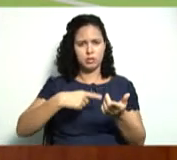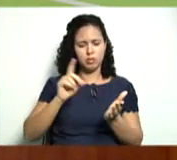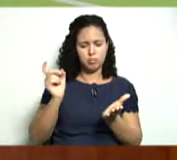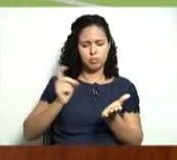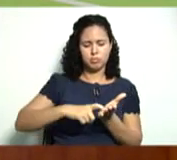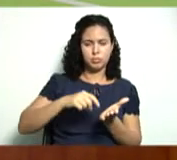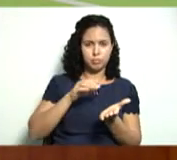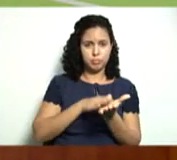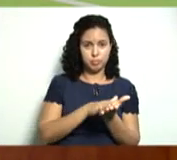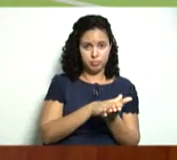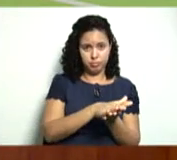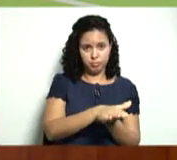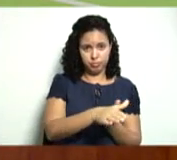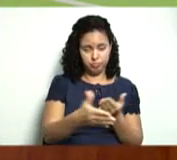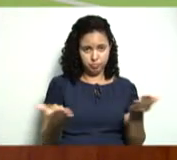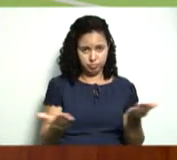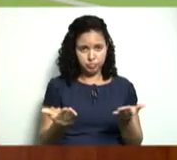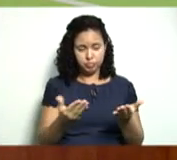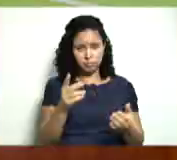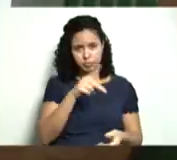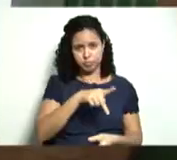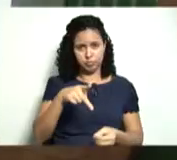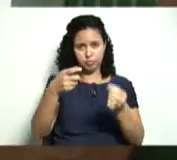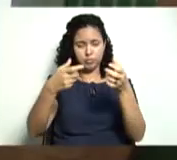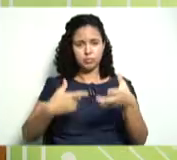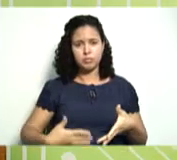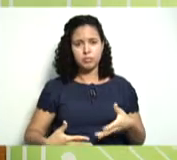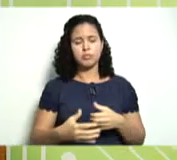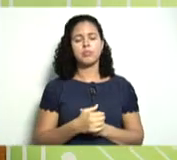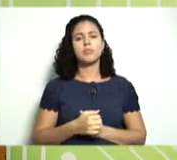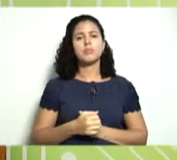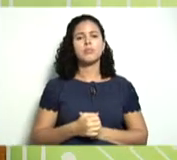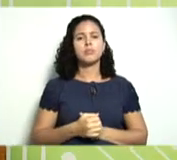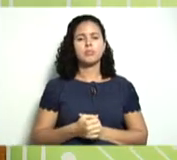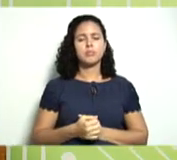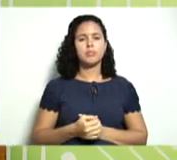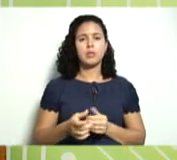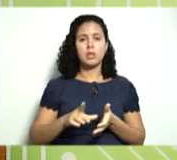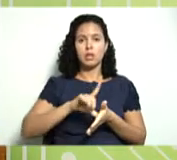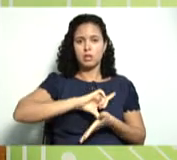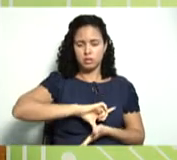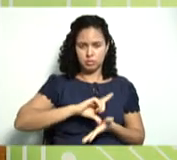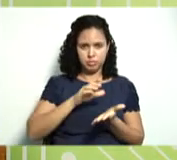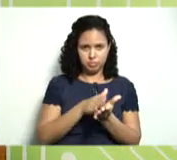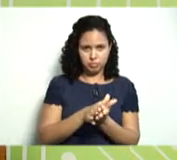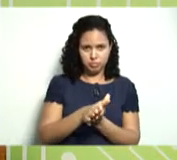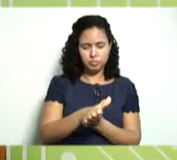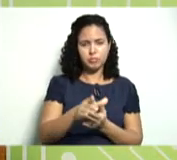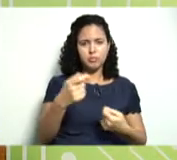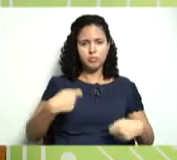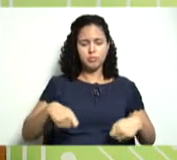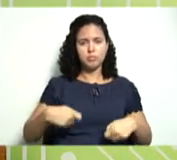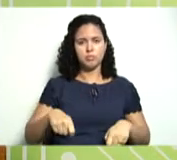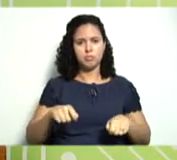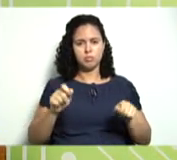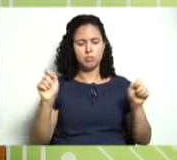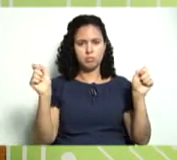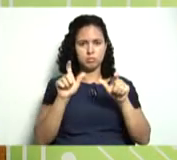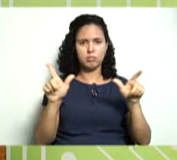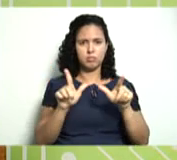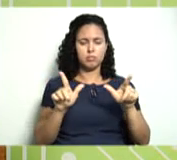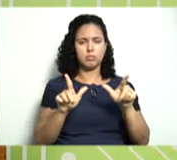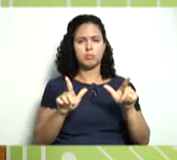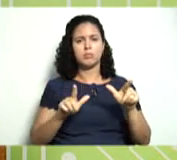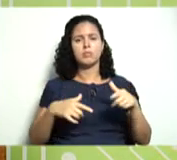correta o processo vai passar isso para a gente agora é isso aí então assim antes de imprimir esse documento você tem que prestar atenção